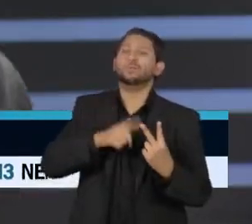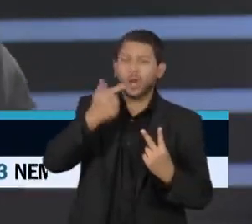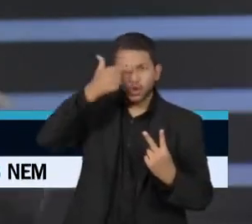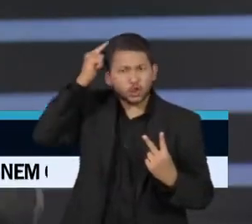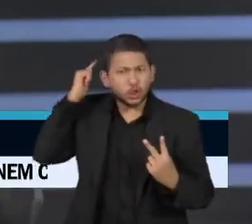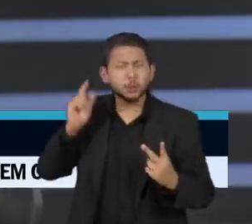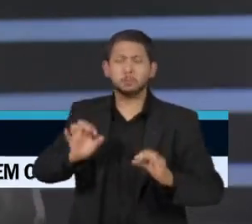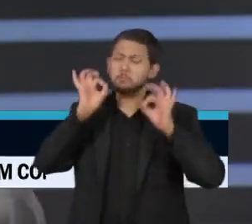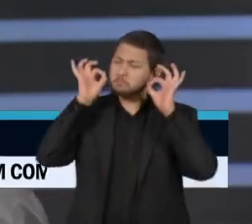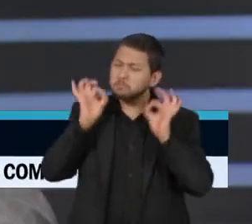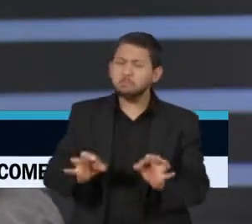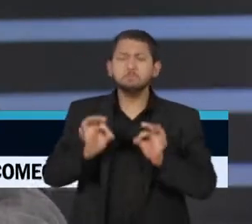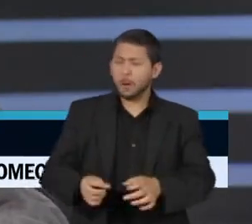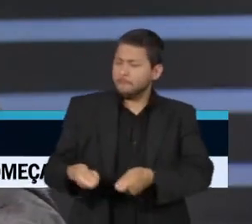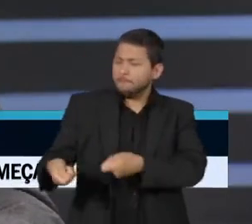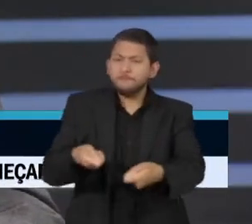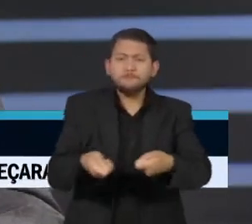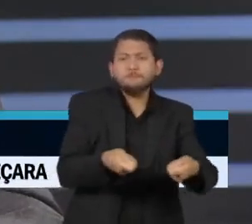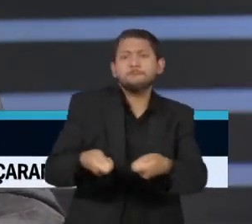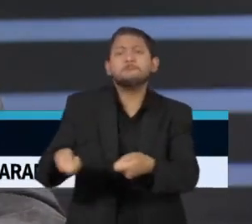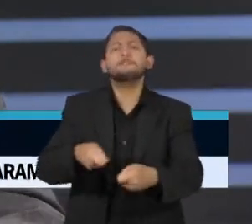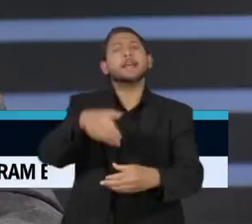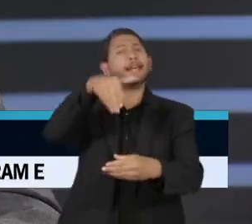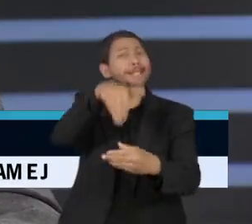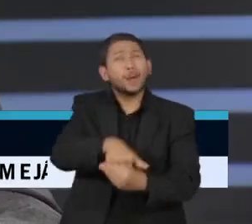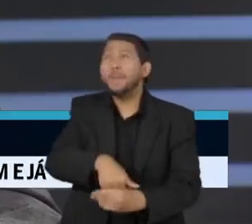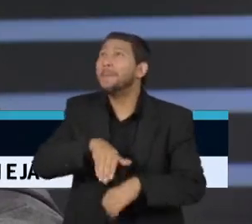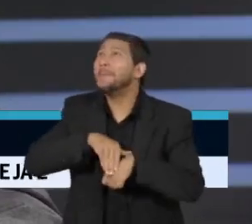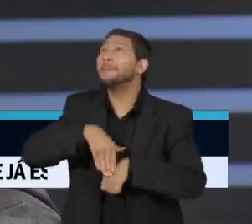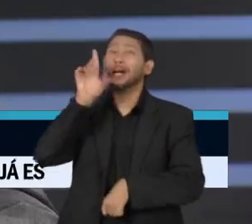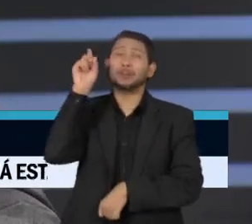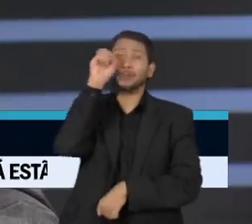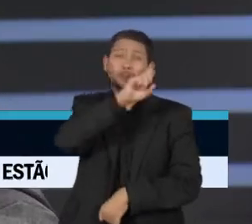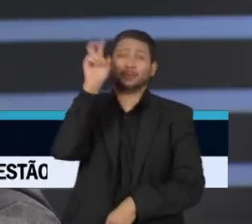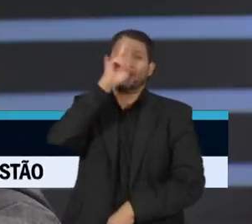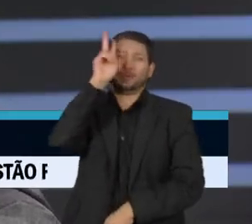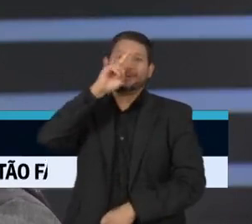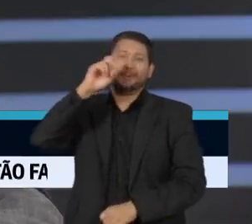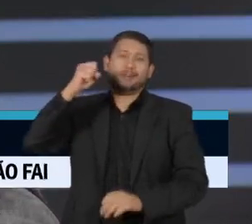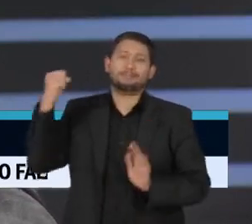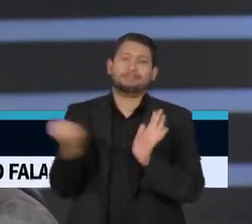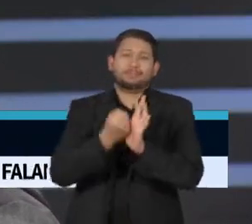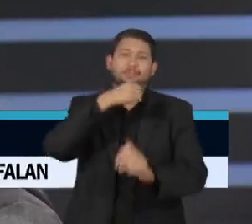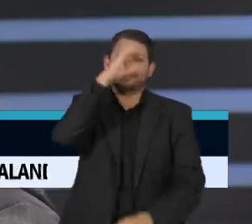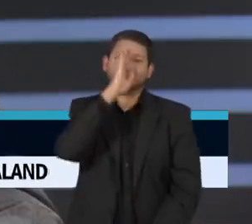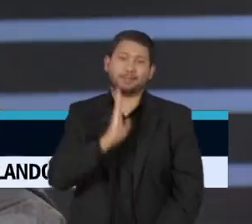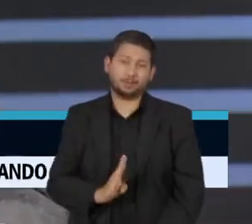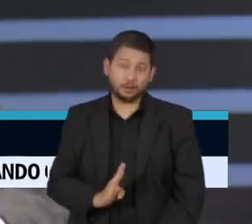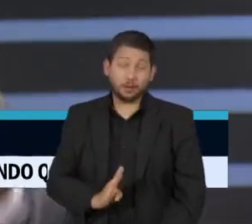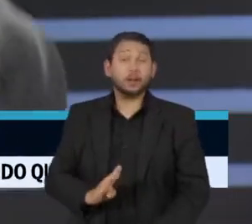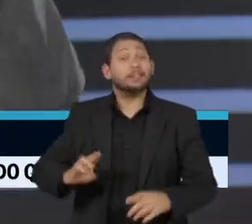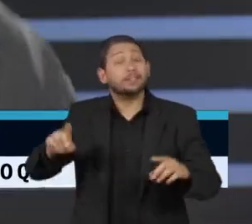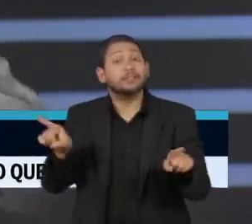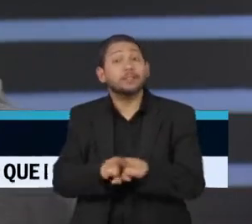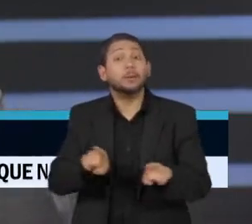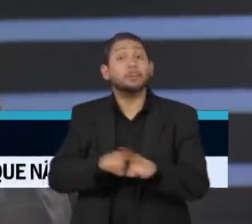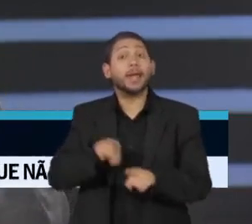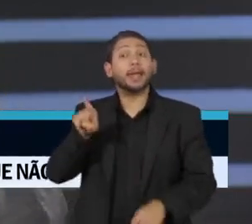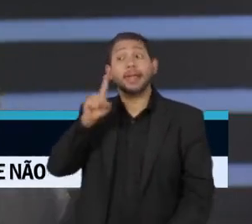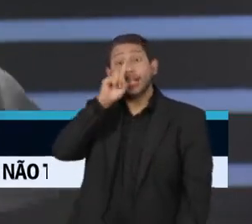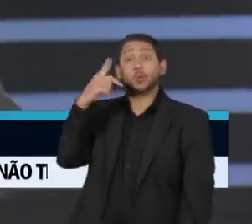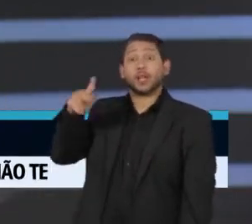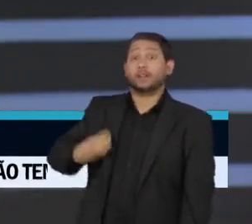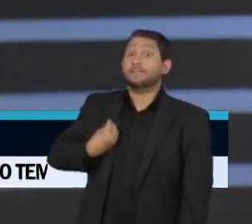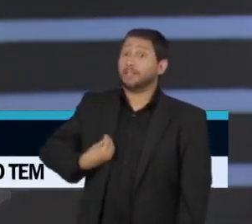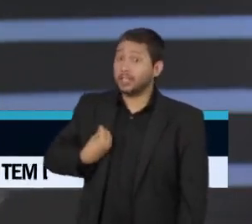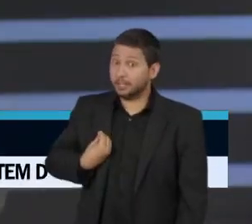conduziu brilhantemente a eleição mais difícil da história república e colocando em risco Inclusive a sua vida